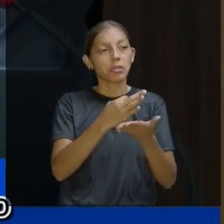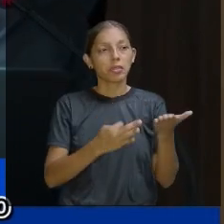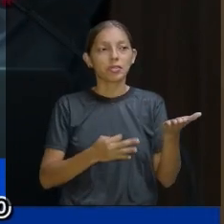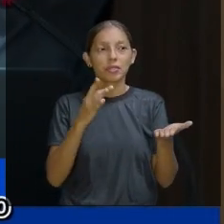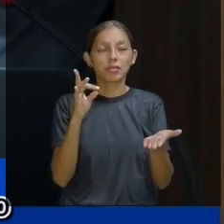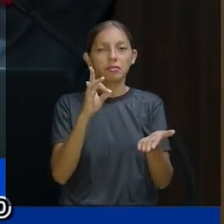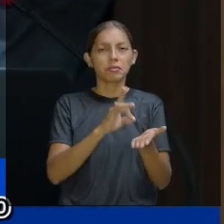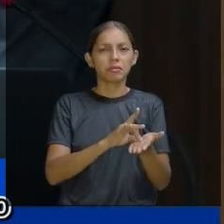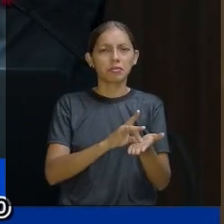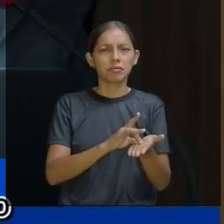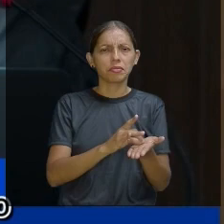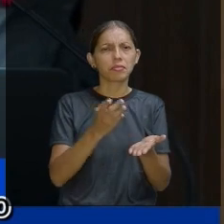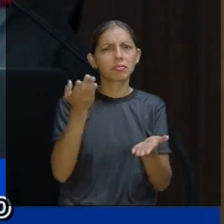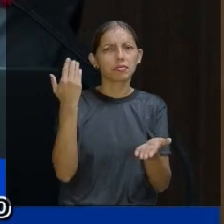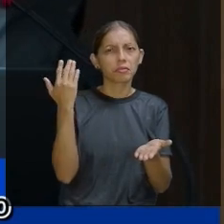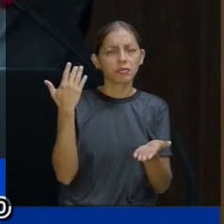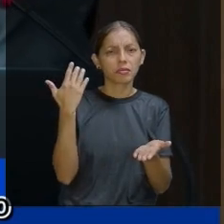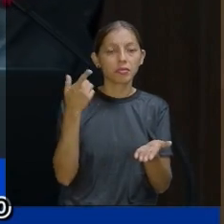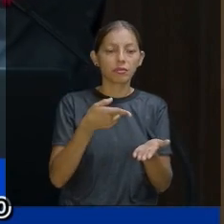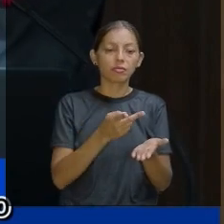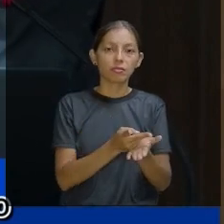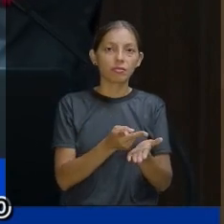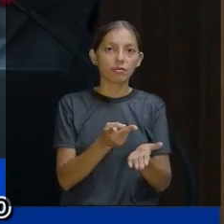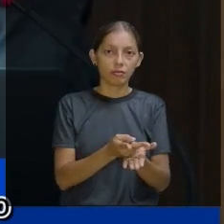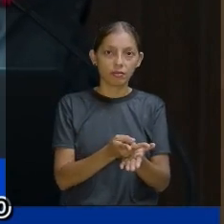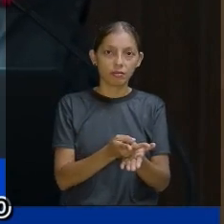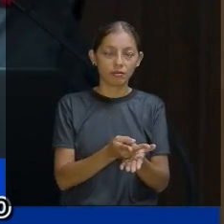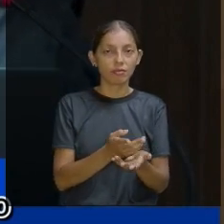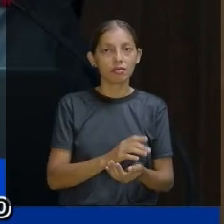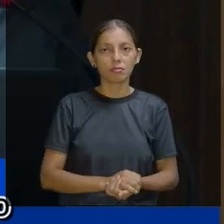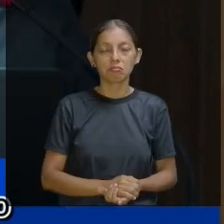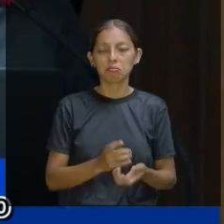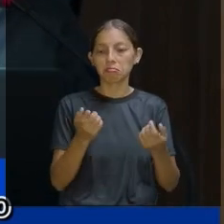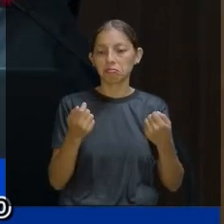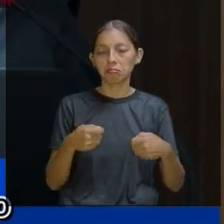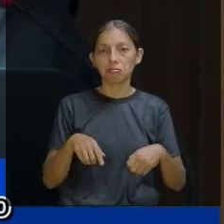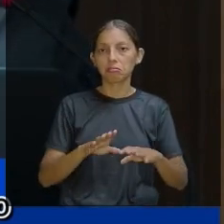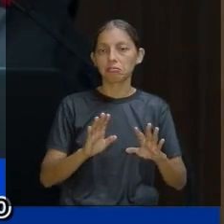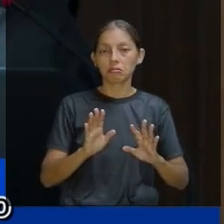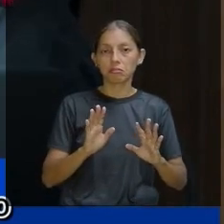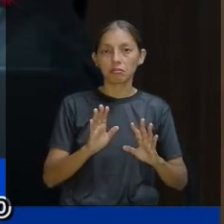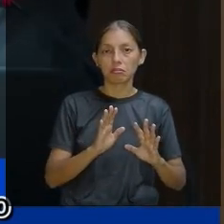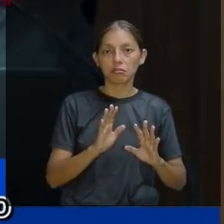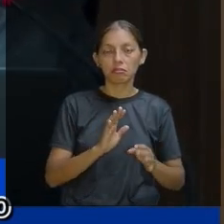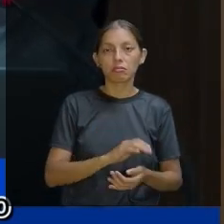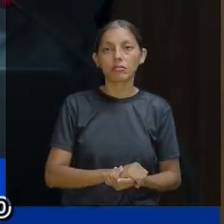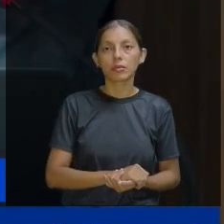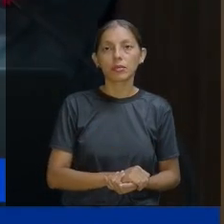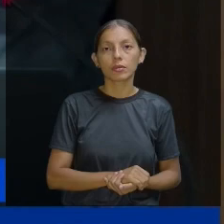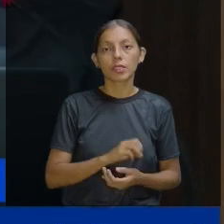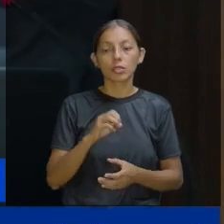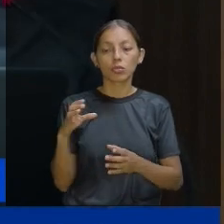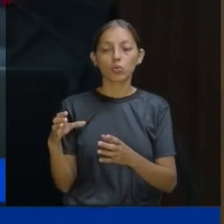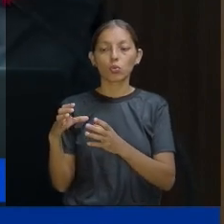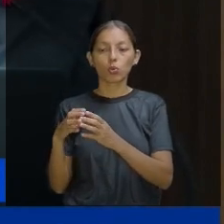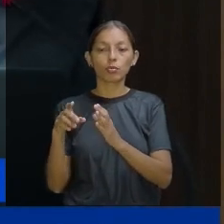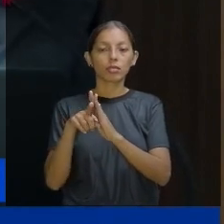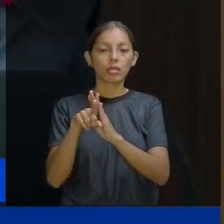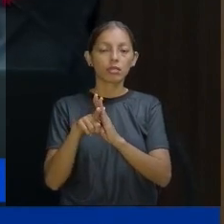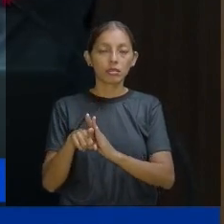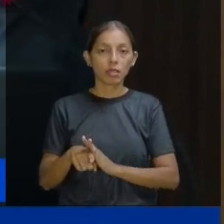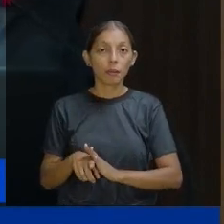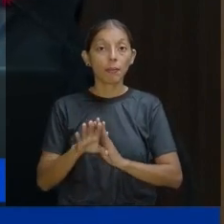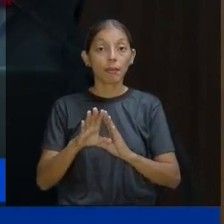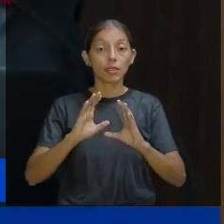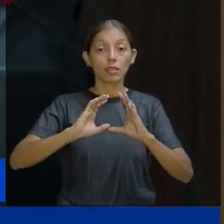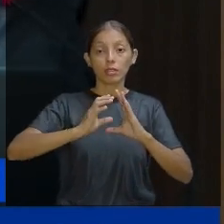não tem que mandar para a comissão de heteroidentificação, salvo se na filiação